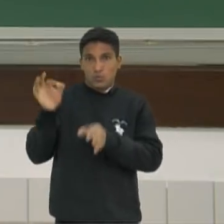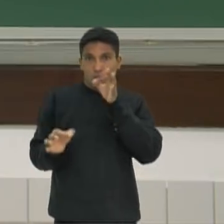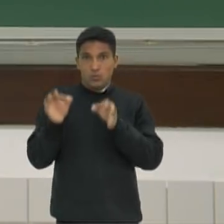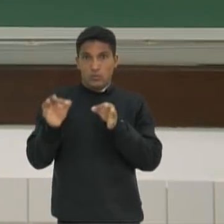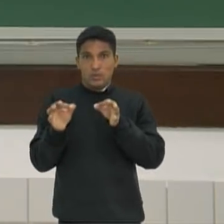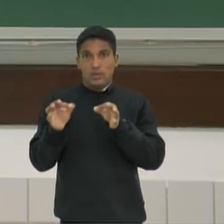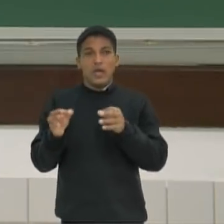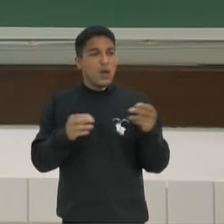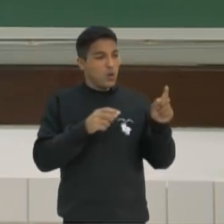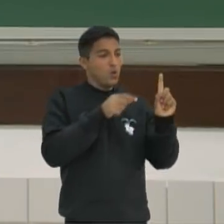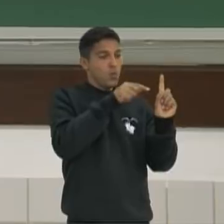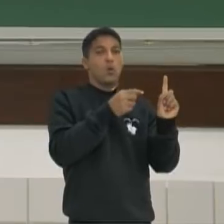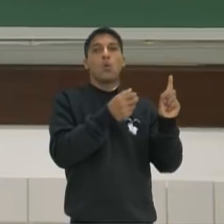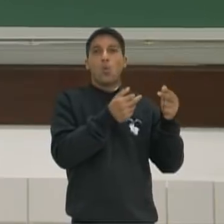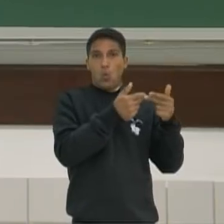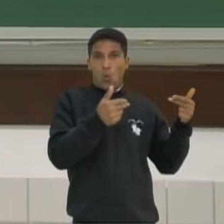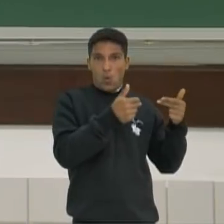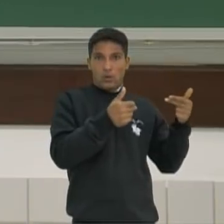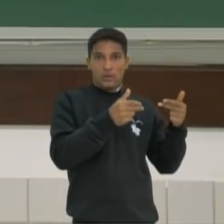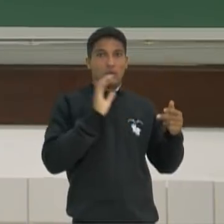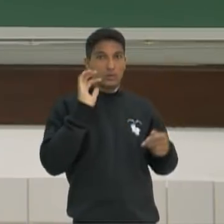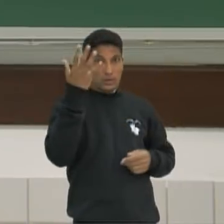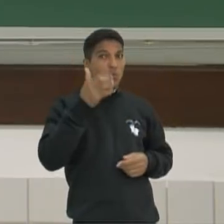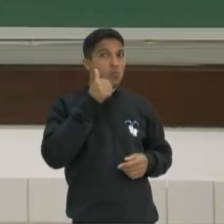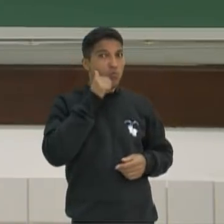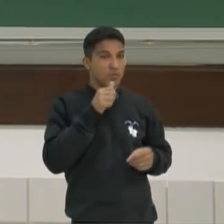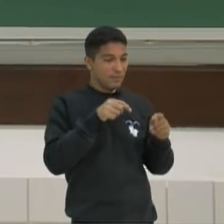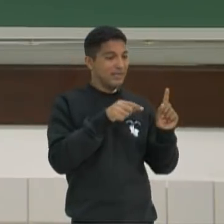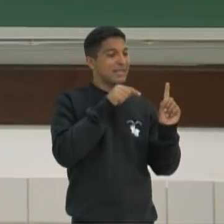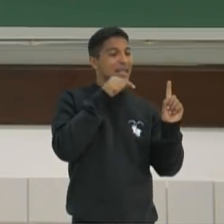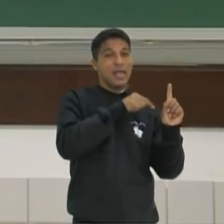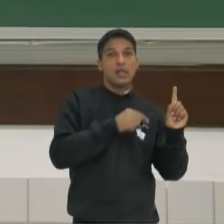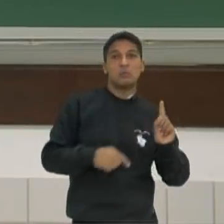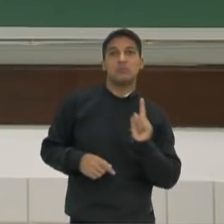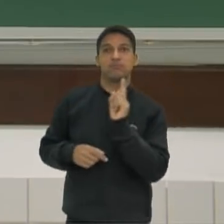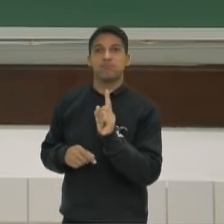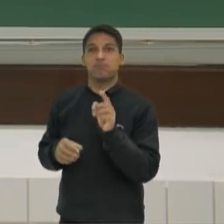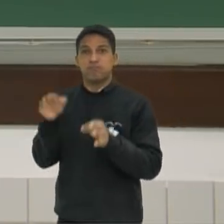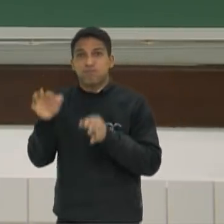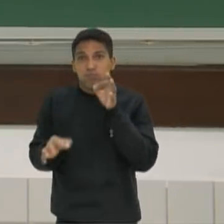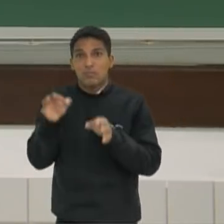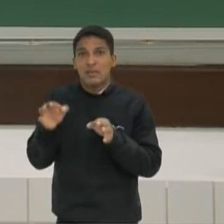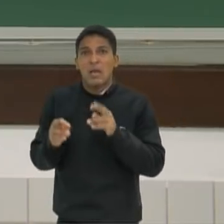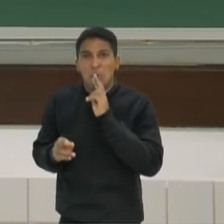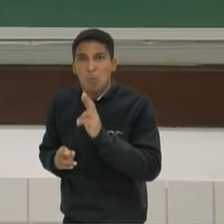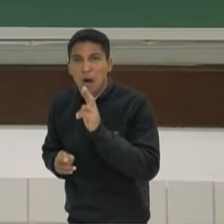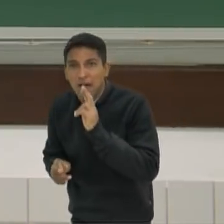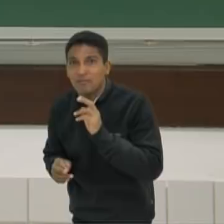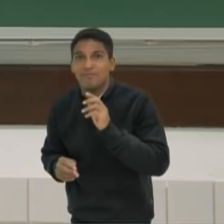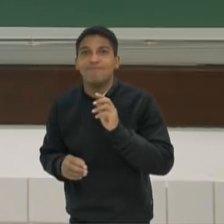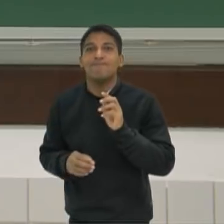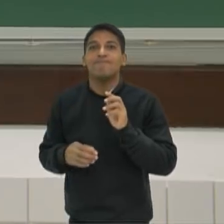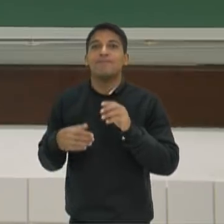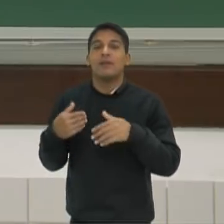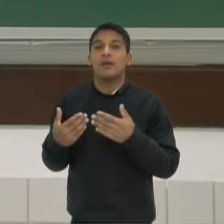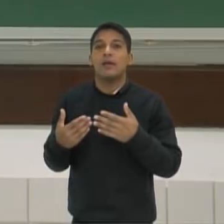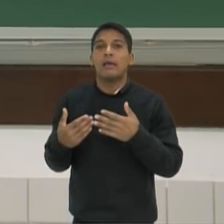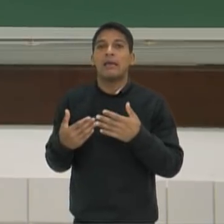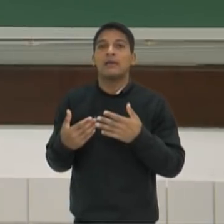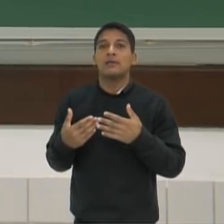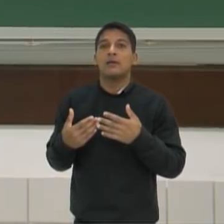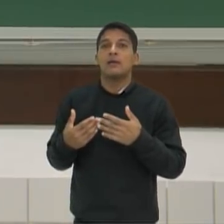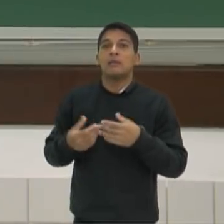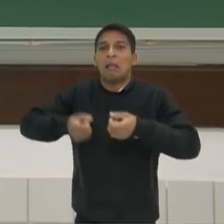isso. Mas ela tinha uma vida bastante limitada a uma série de coisas,